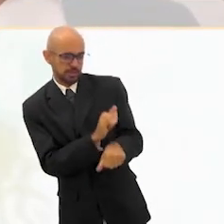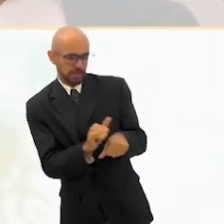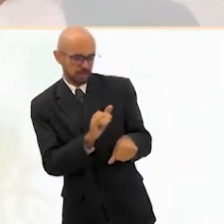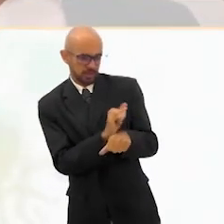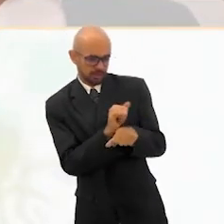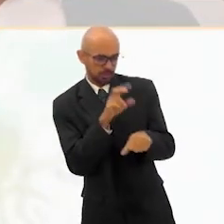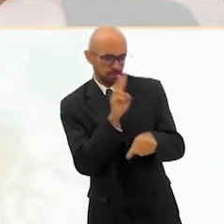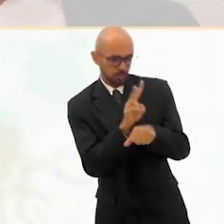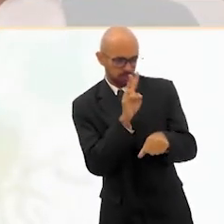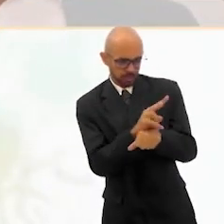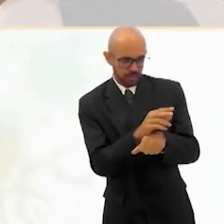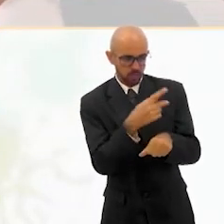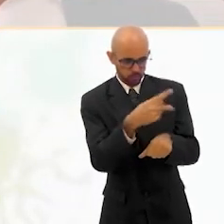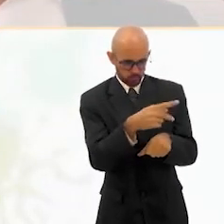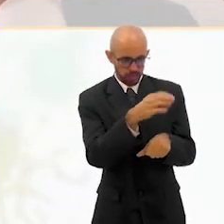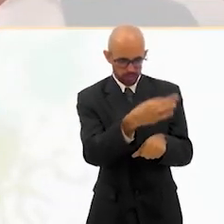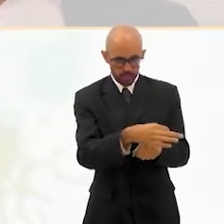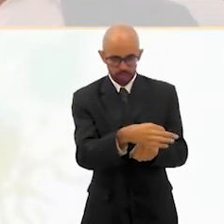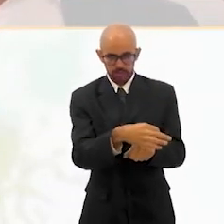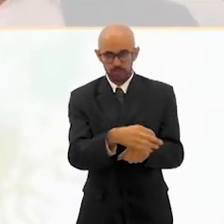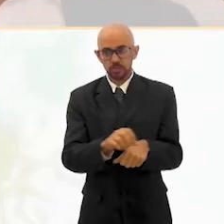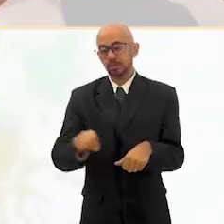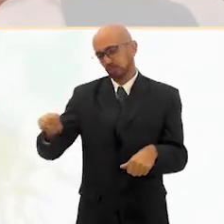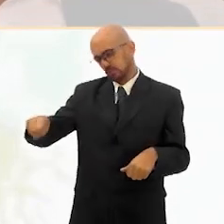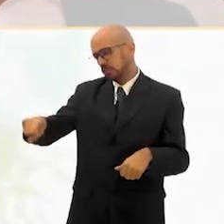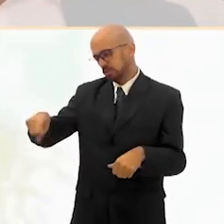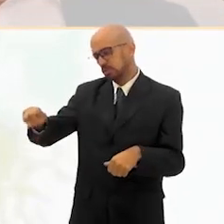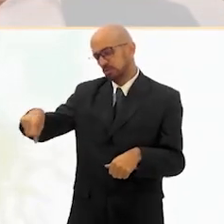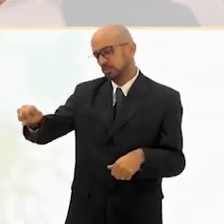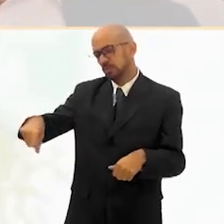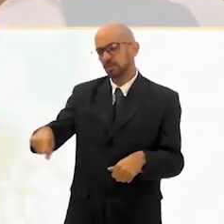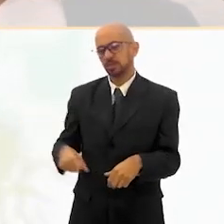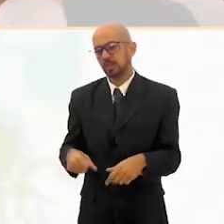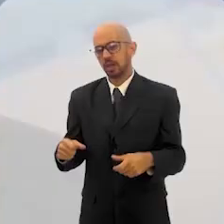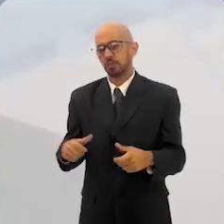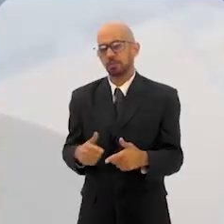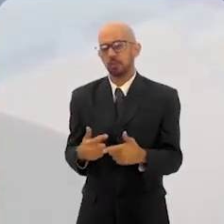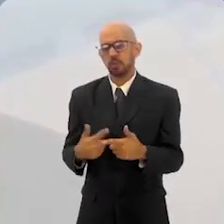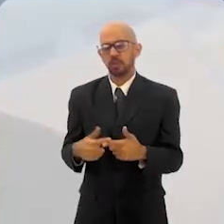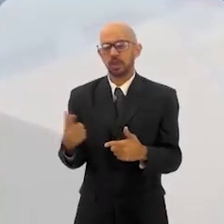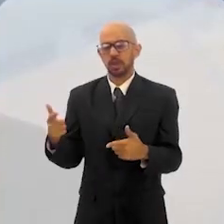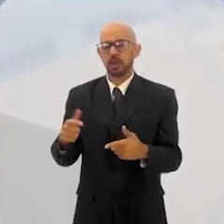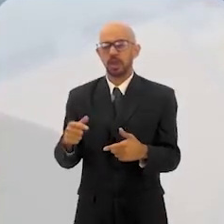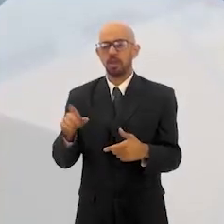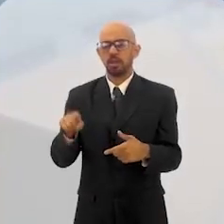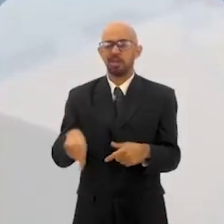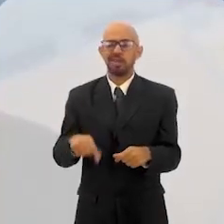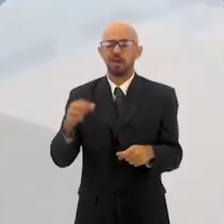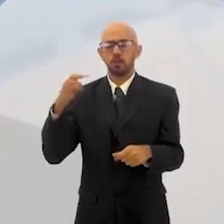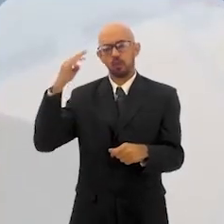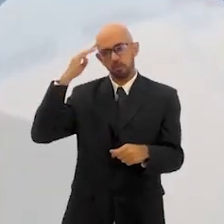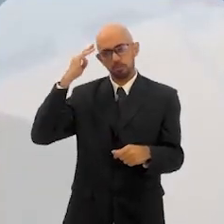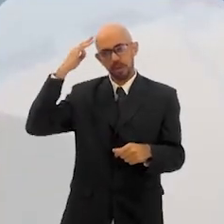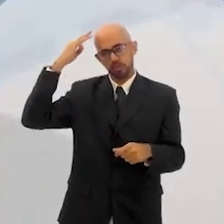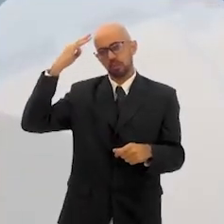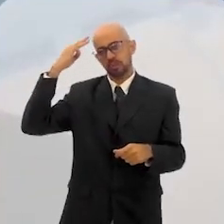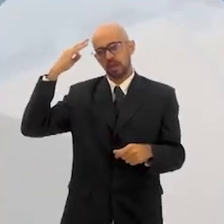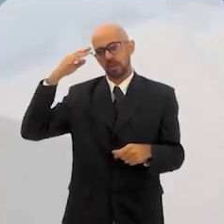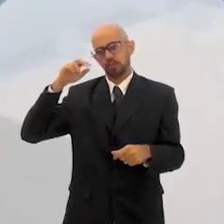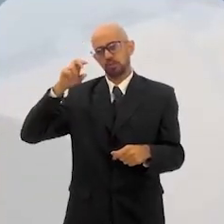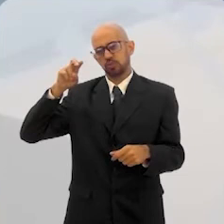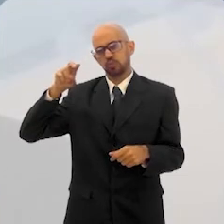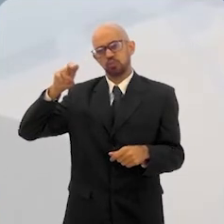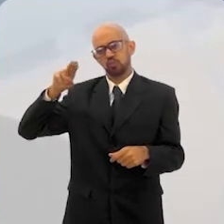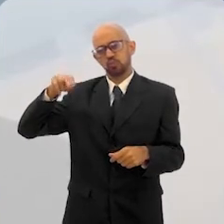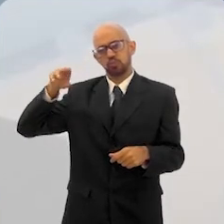Isso já te protege muito. Agora eu Sim, com vejo também certeza, com aí. certeza, com certeza. E assim, isso é um amadurecimento, tá?